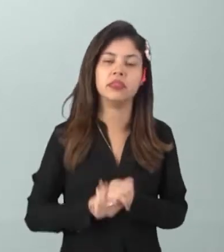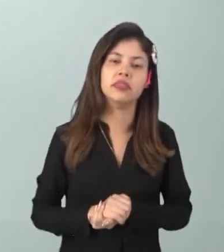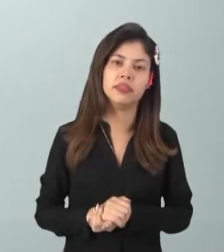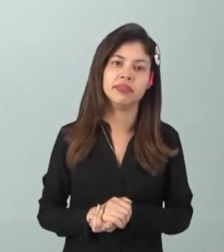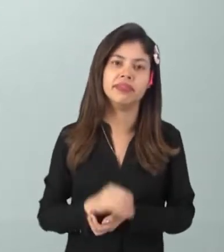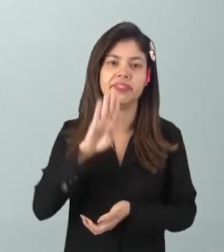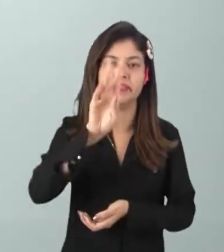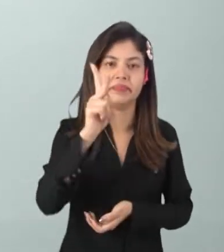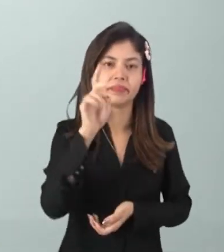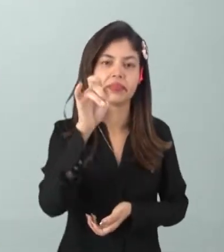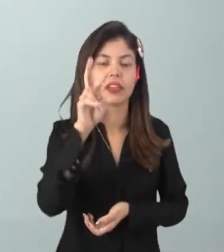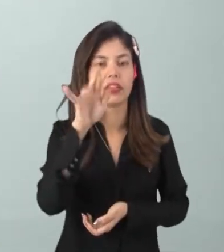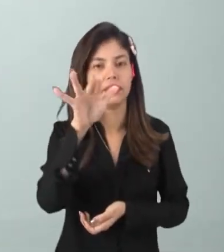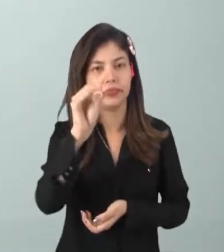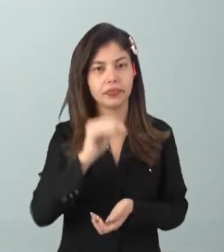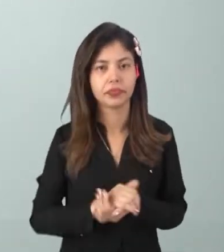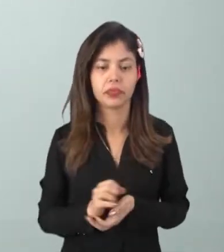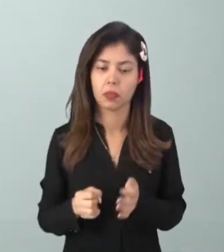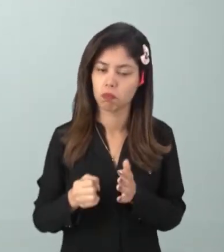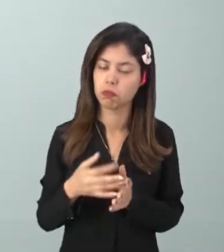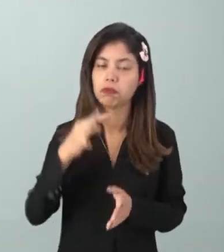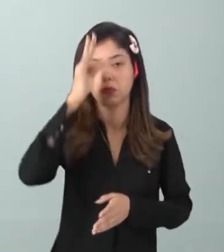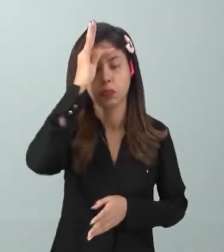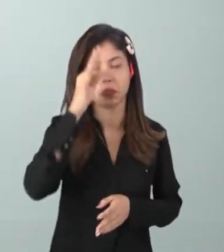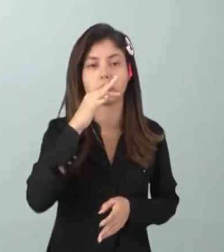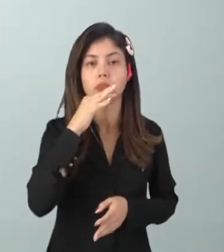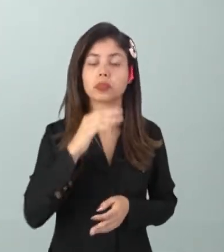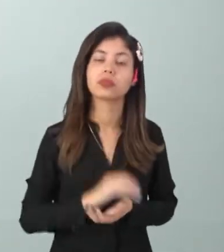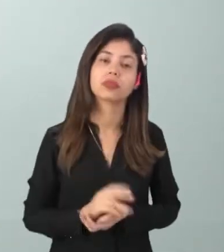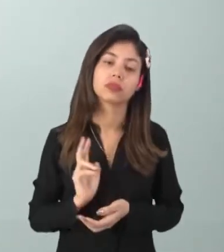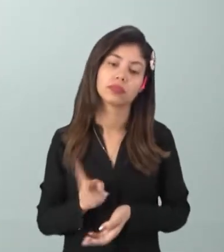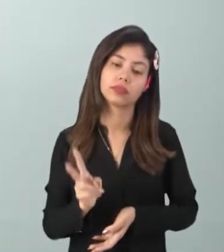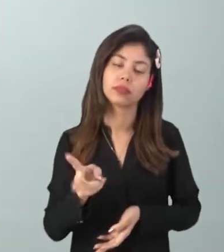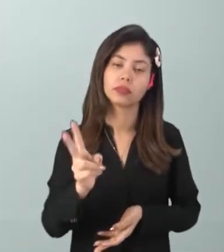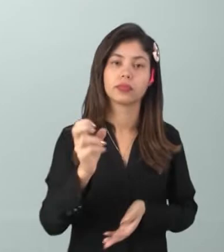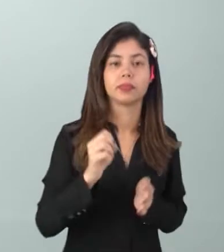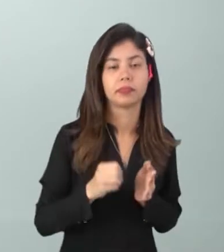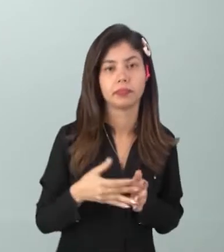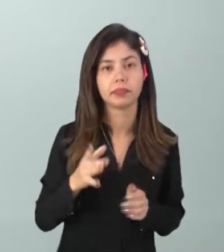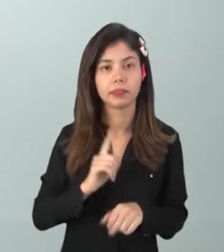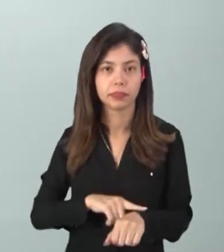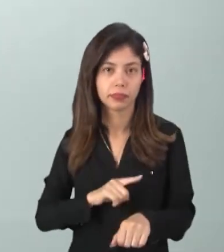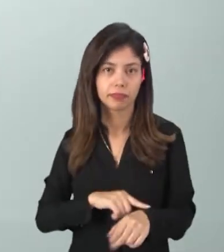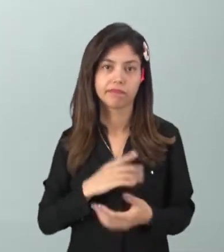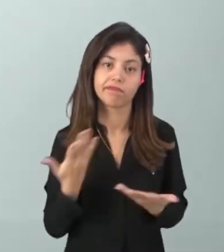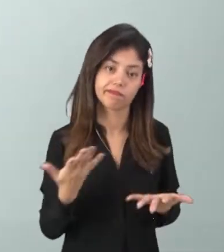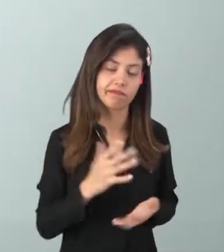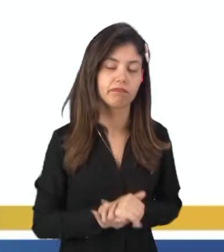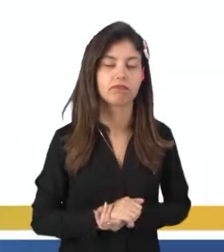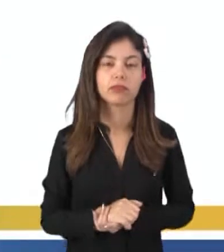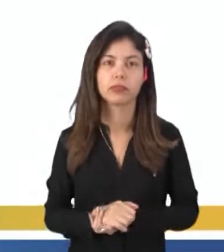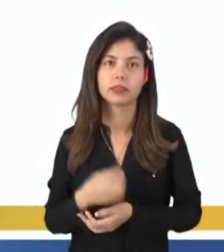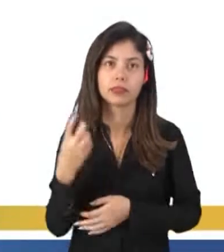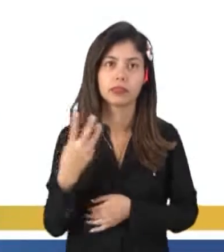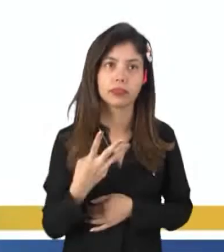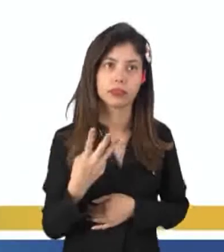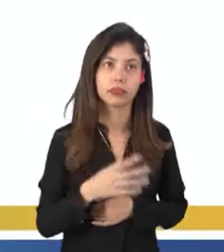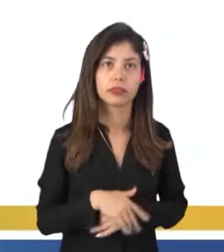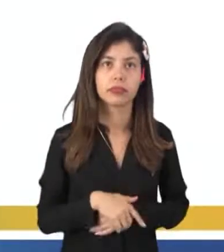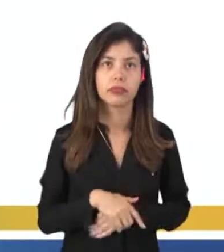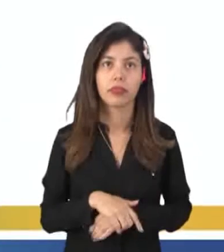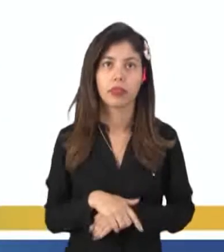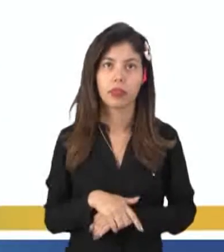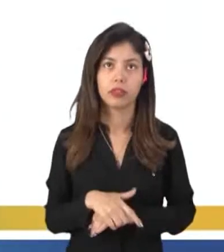e muitas das tradições elas permaneceram isso por muito tempo, né? Então, né, no item 3 aí, nas